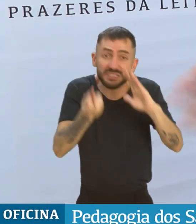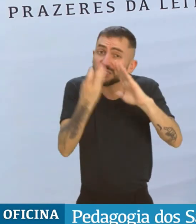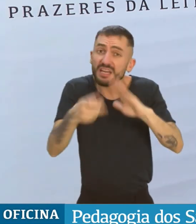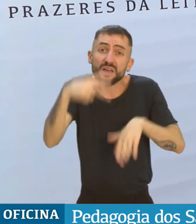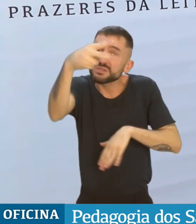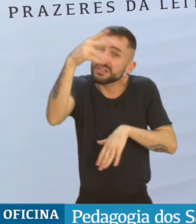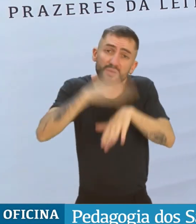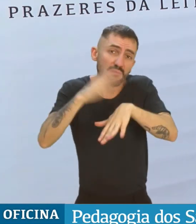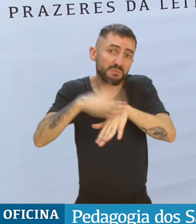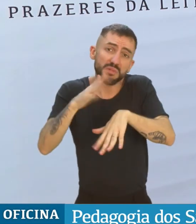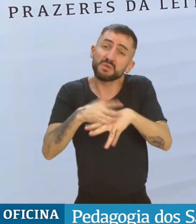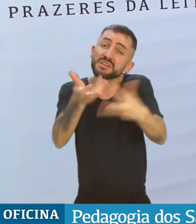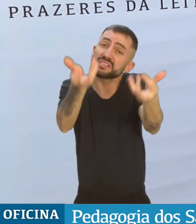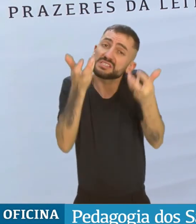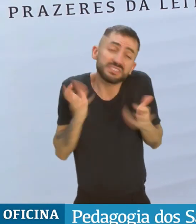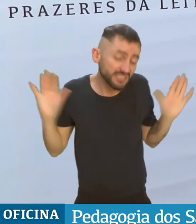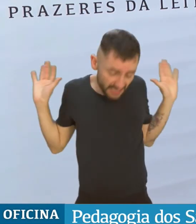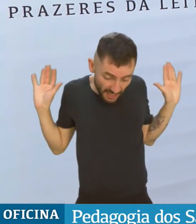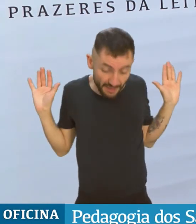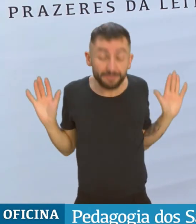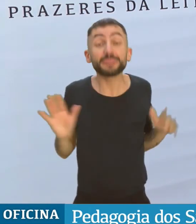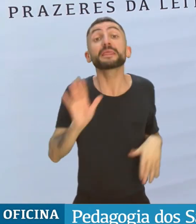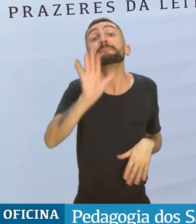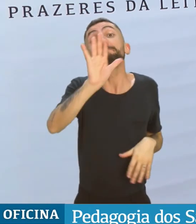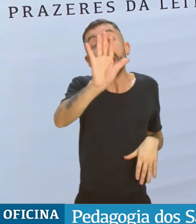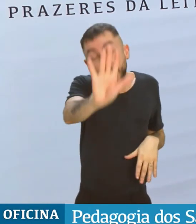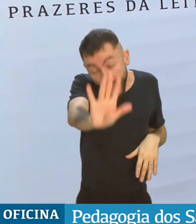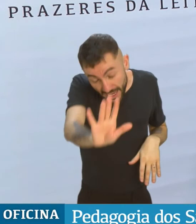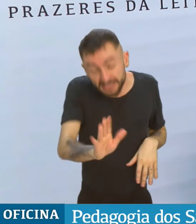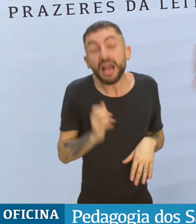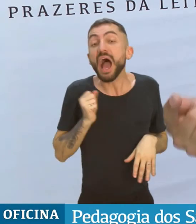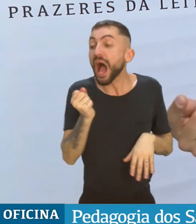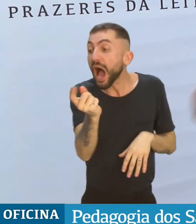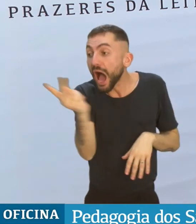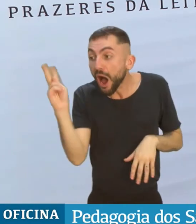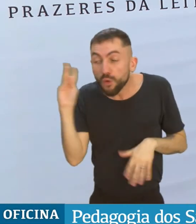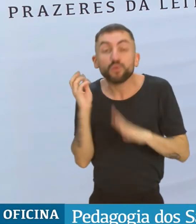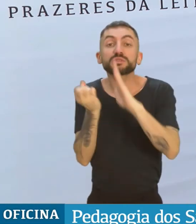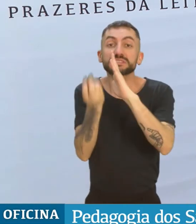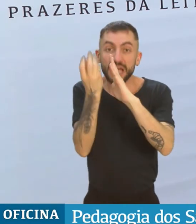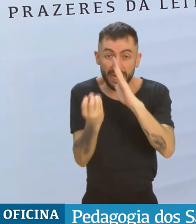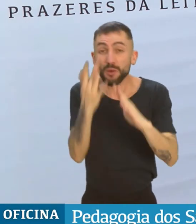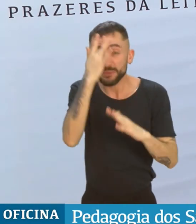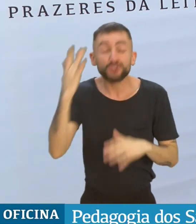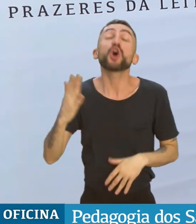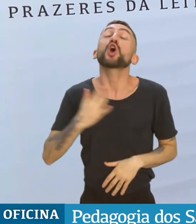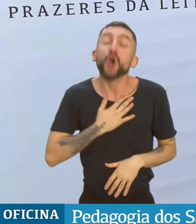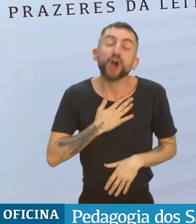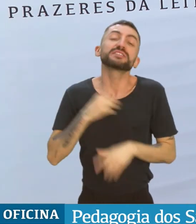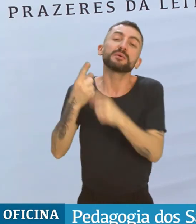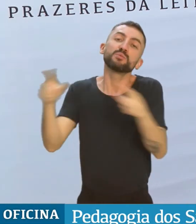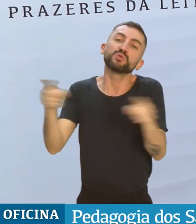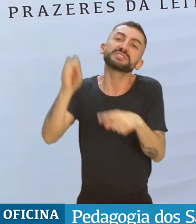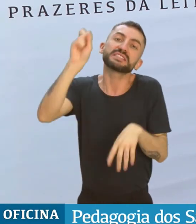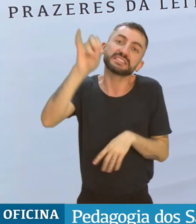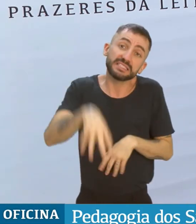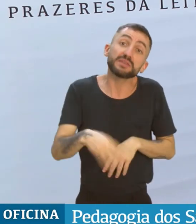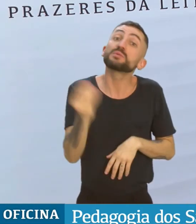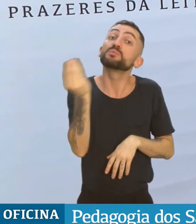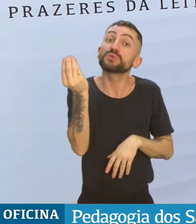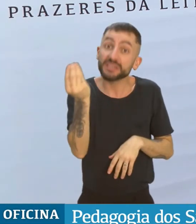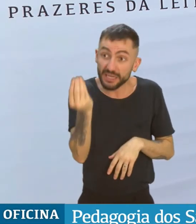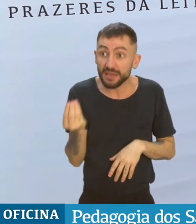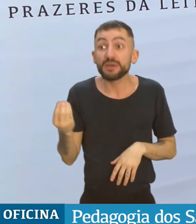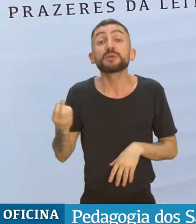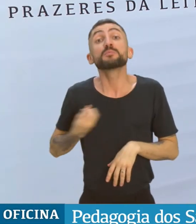quiser. Mas tem sarau que as pessoas às vezes querem ter intervenções musicais porque elas acreditam que a poesia